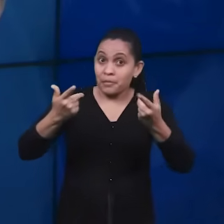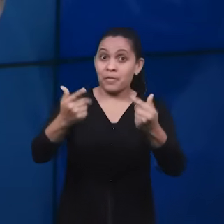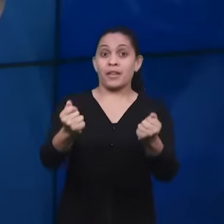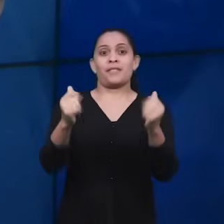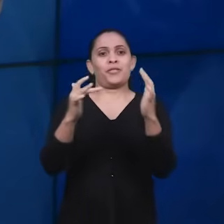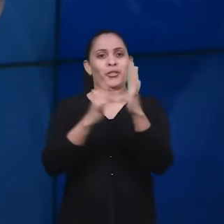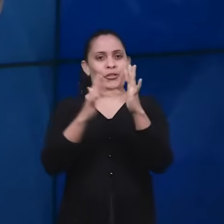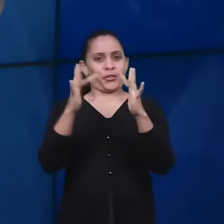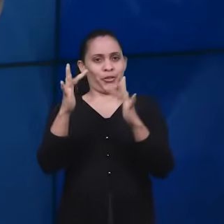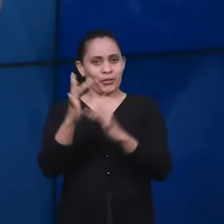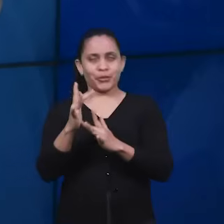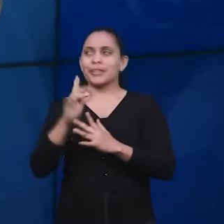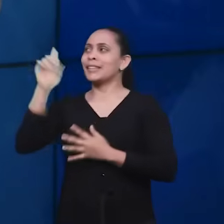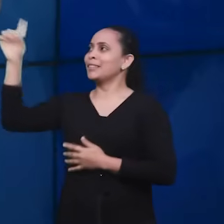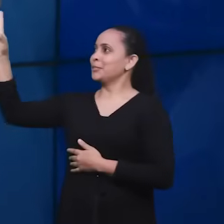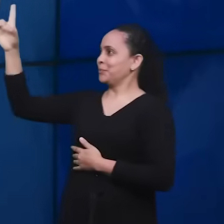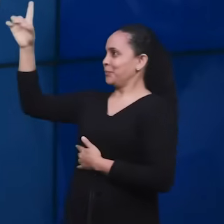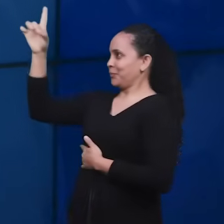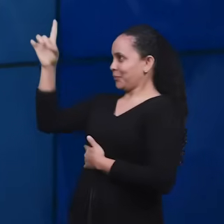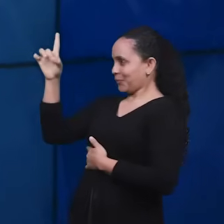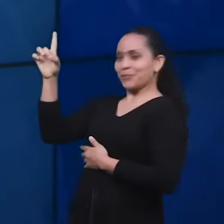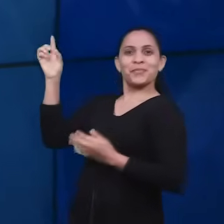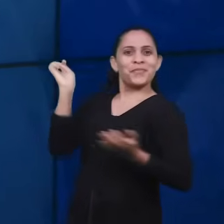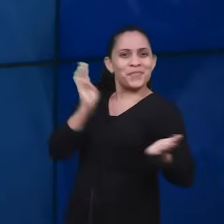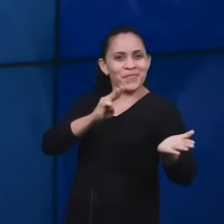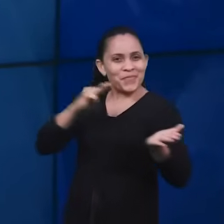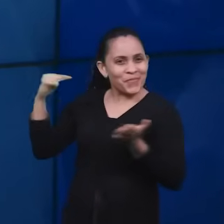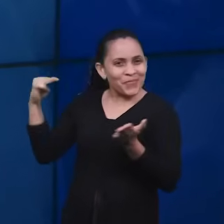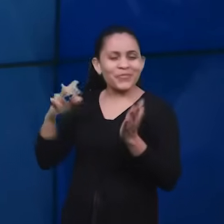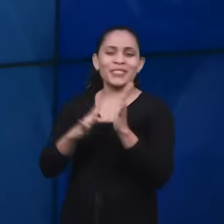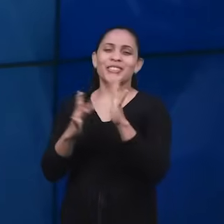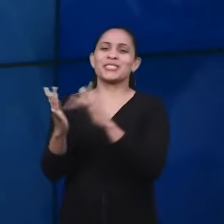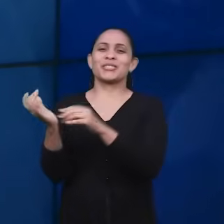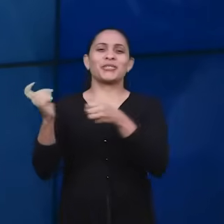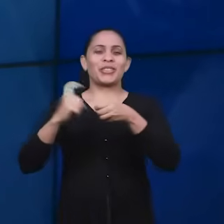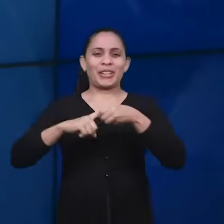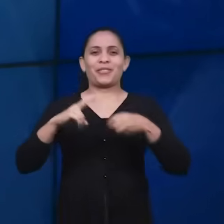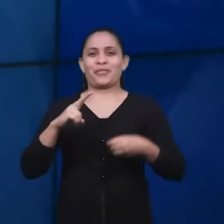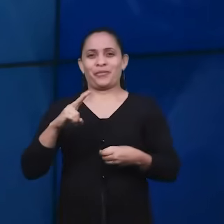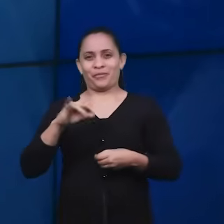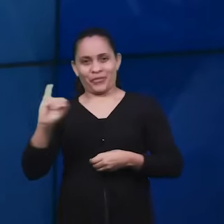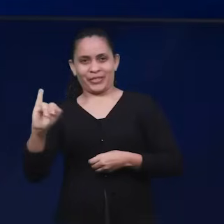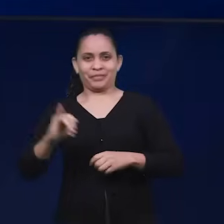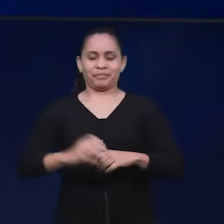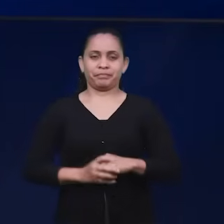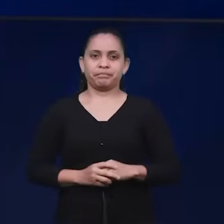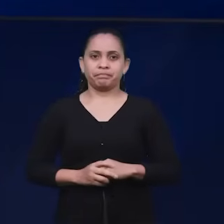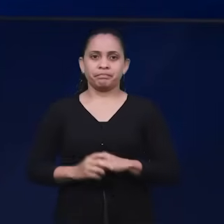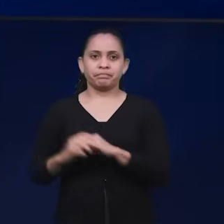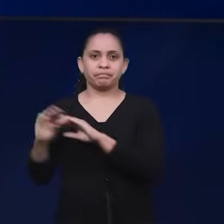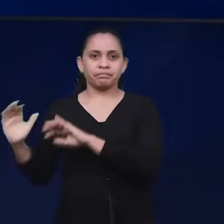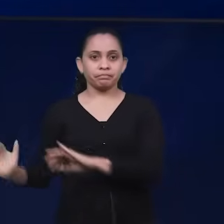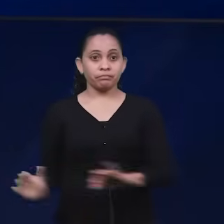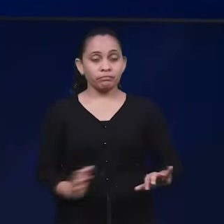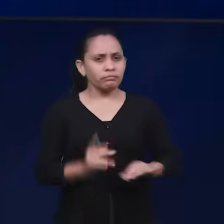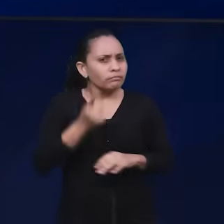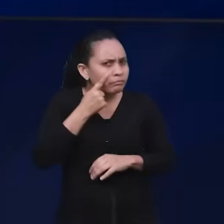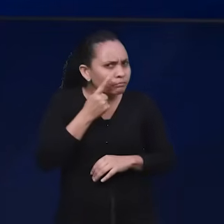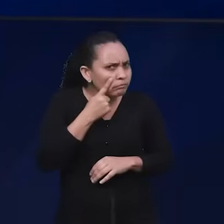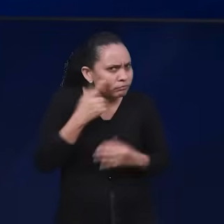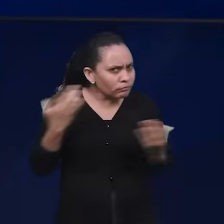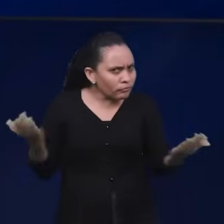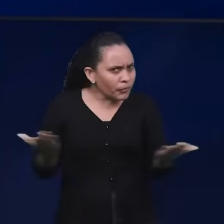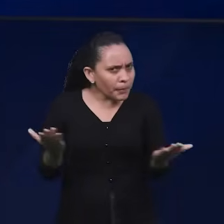Jesus. Ele vai voltar. Maranata, ora vem, Senhor Jesus.